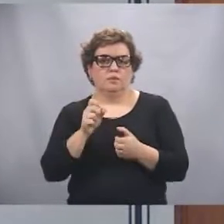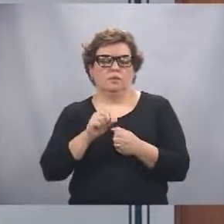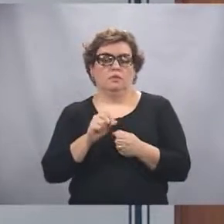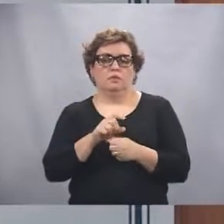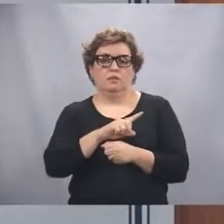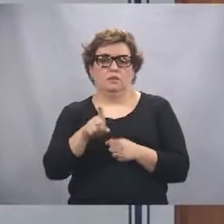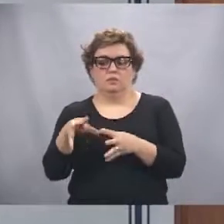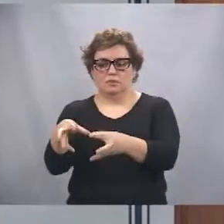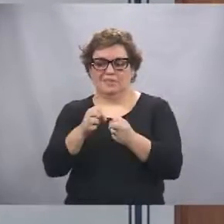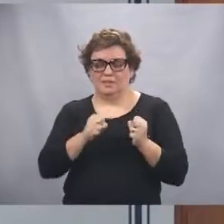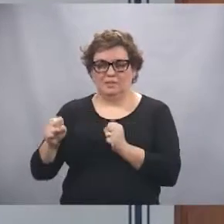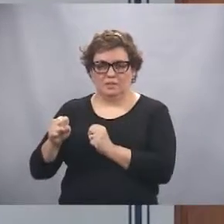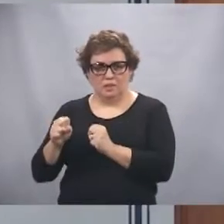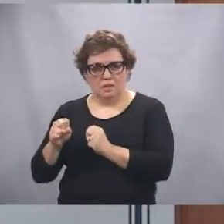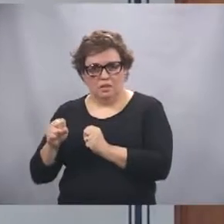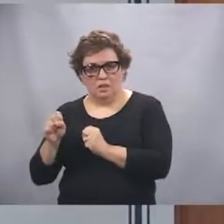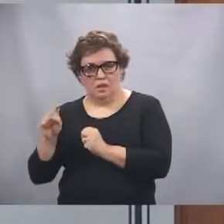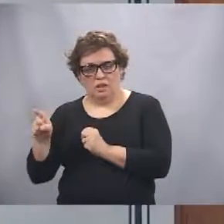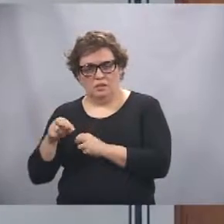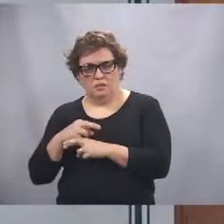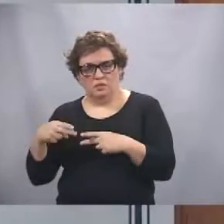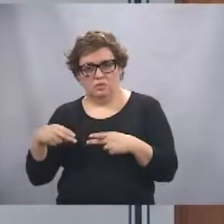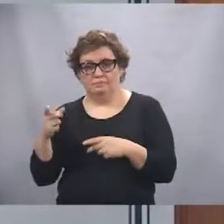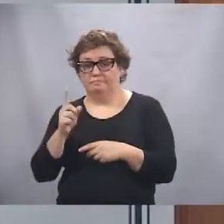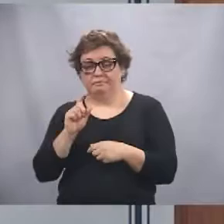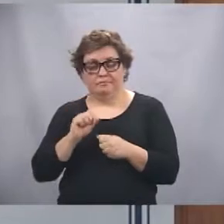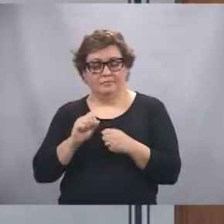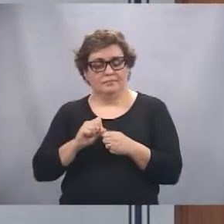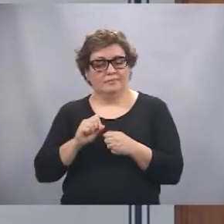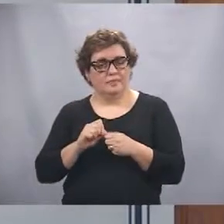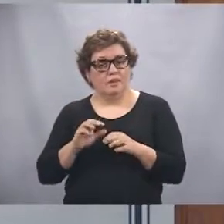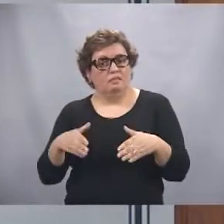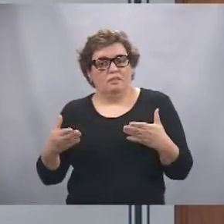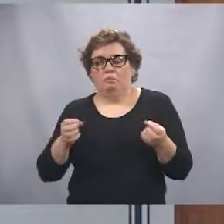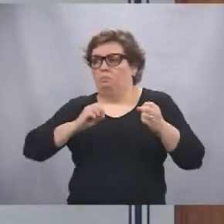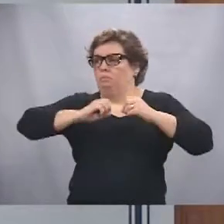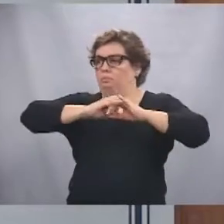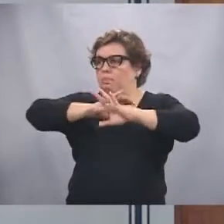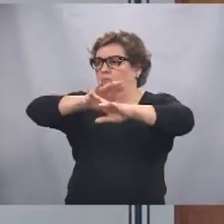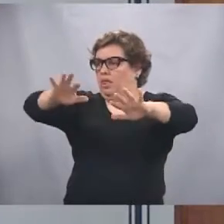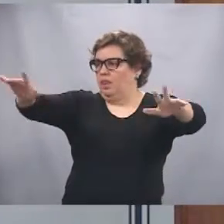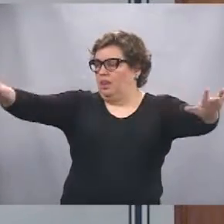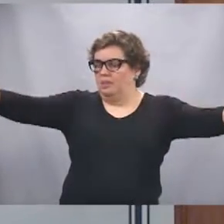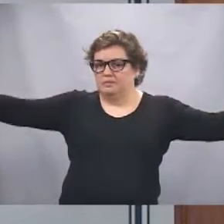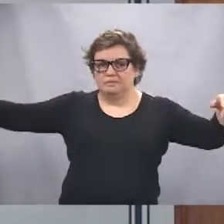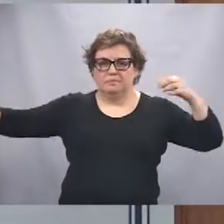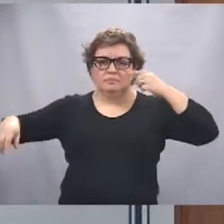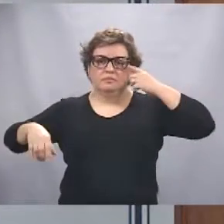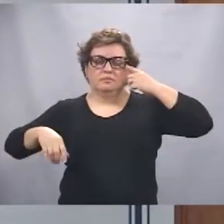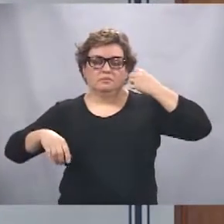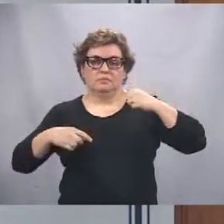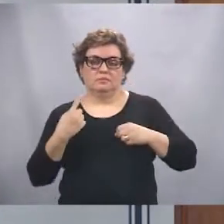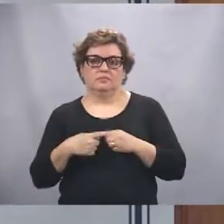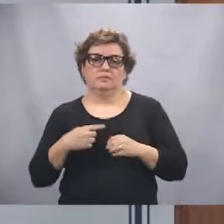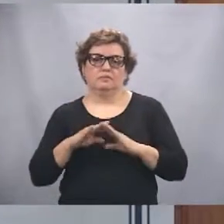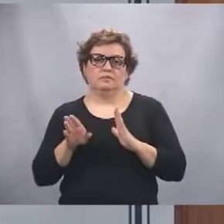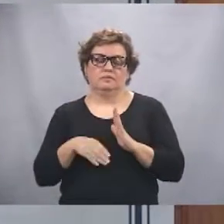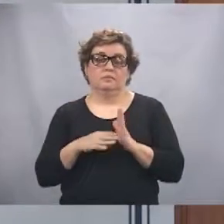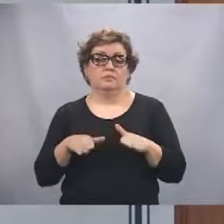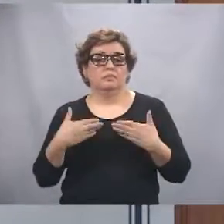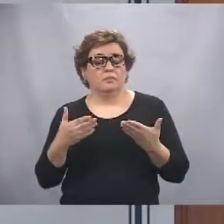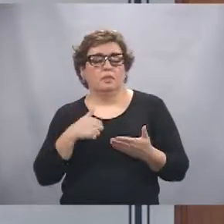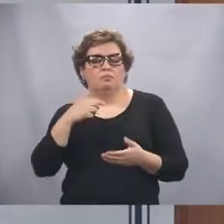esses recolhimentos e não faz, tanto não faz que estão aí espalhados pela cidade como um todo. Então, eu entendo que haja